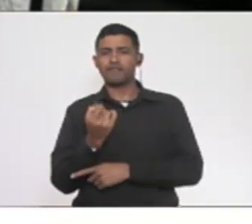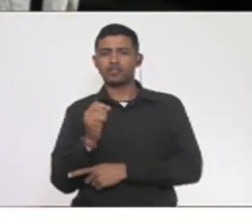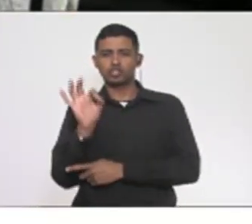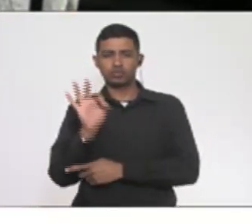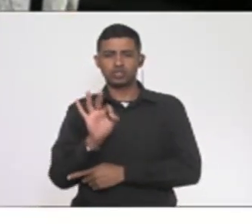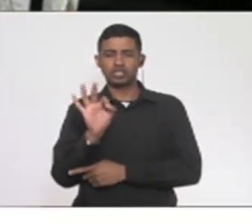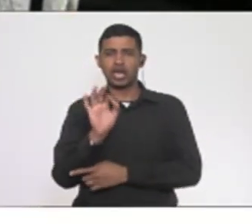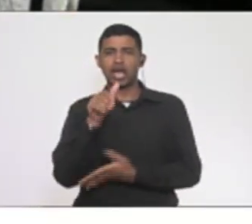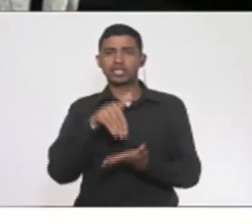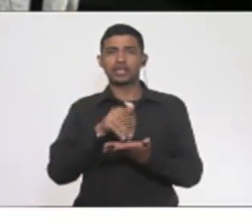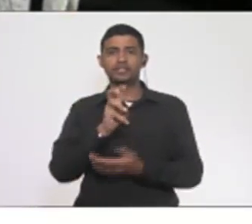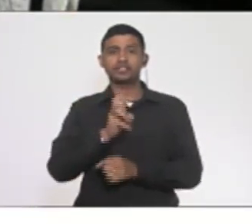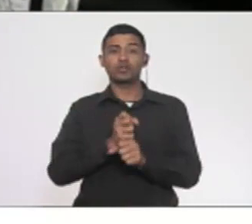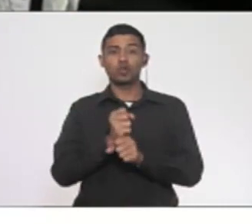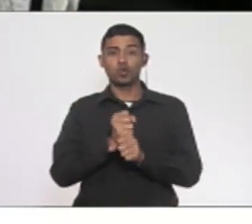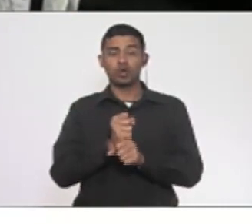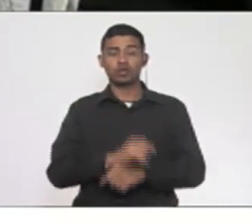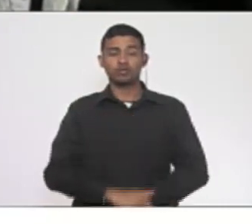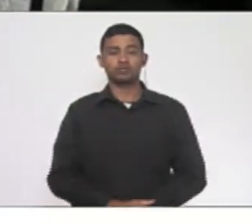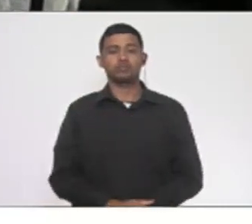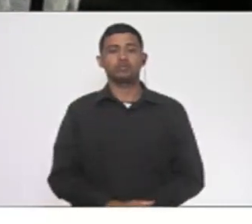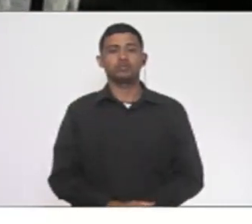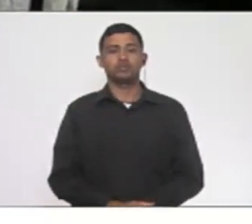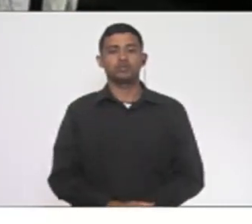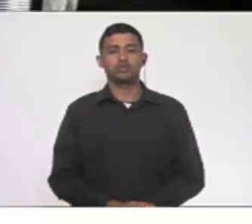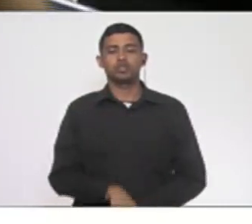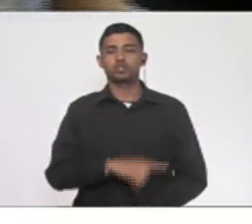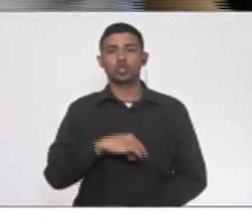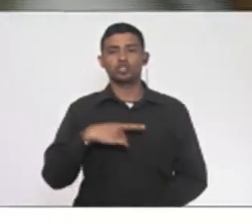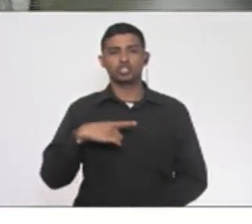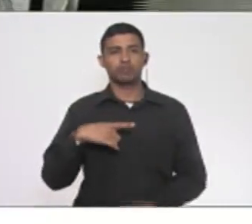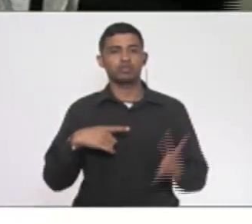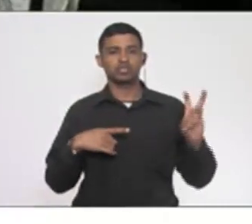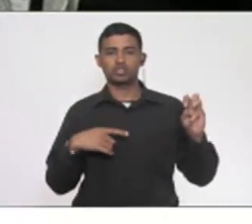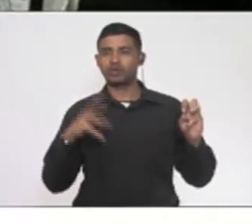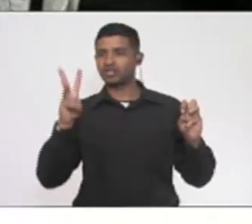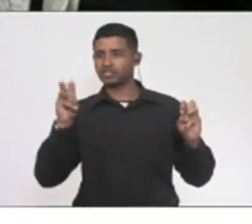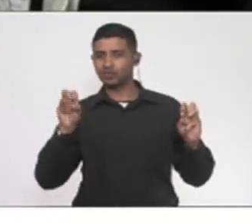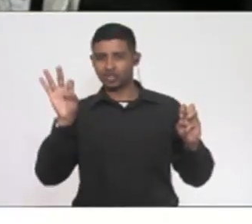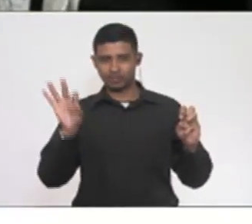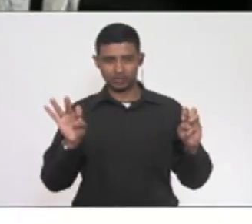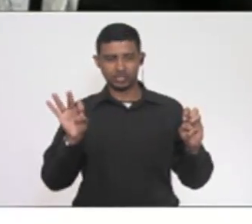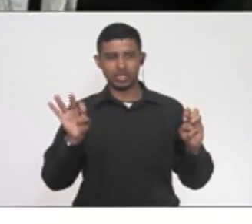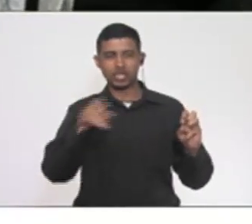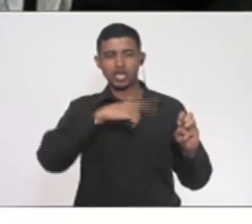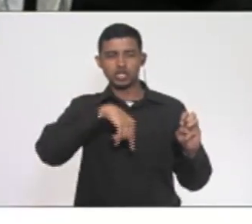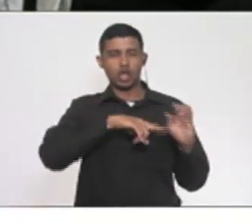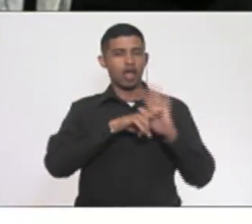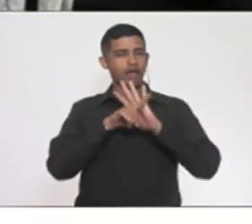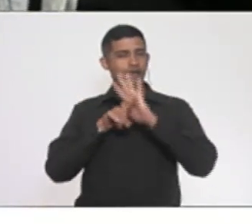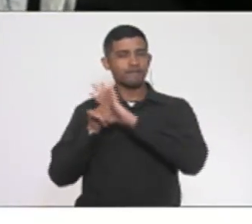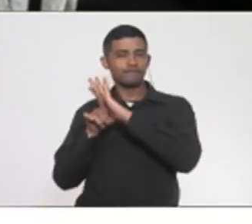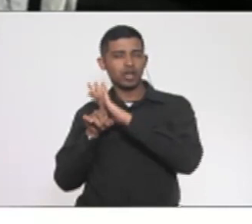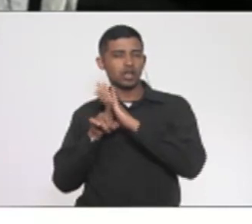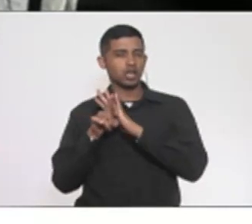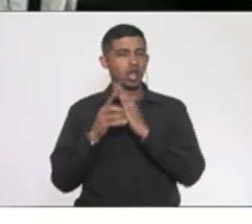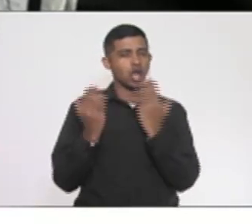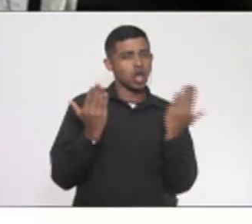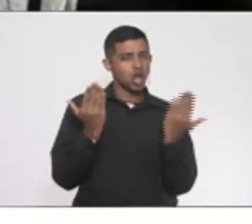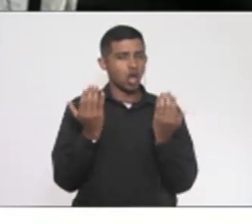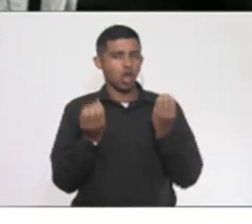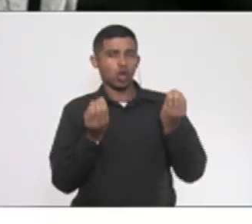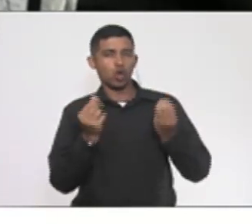daqui a 5 anos termos 50-50. E aí a gente vai avaliar como é que, se a gente